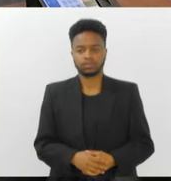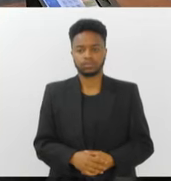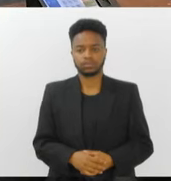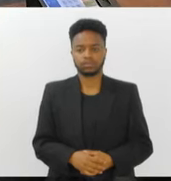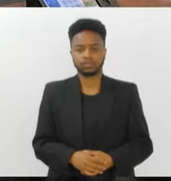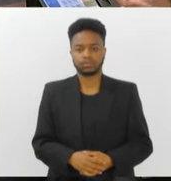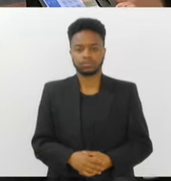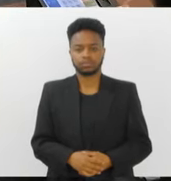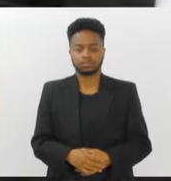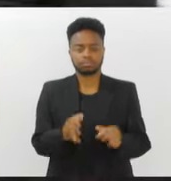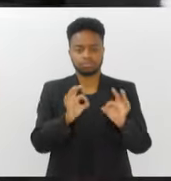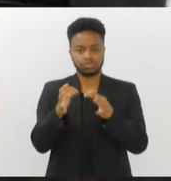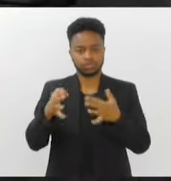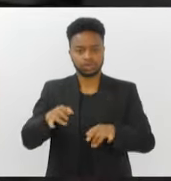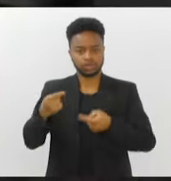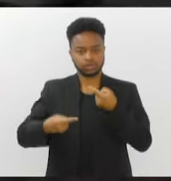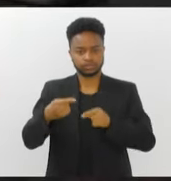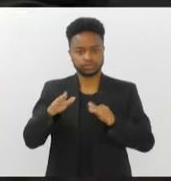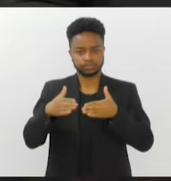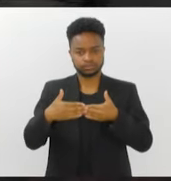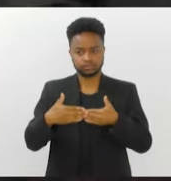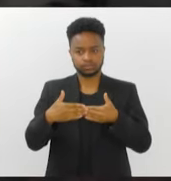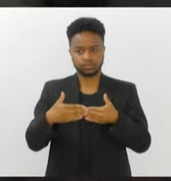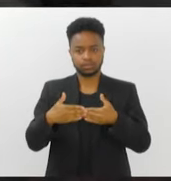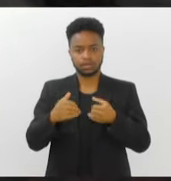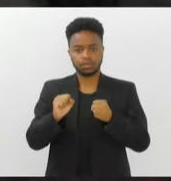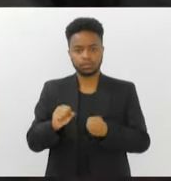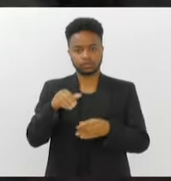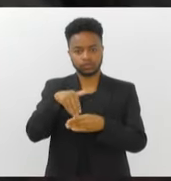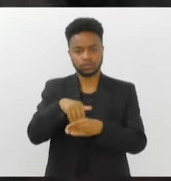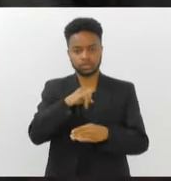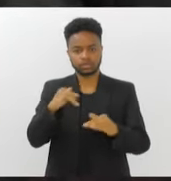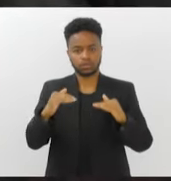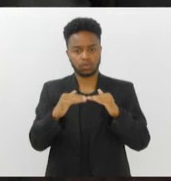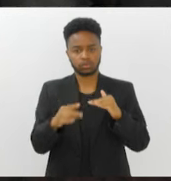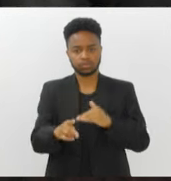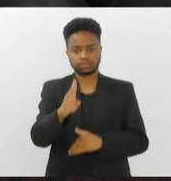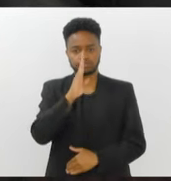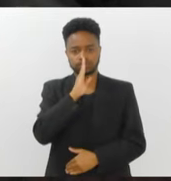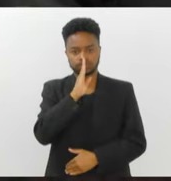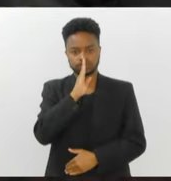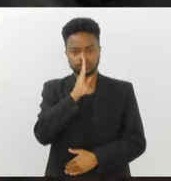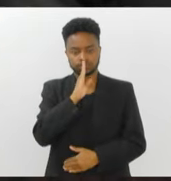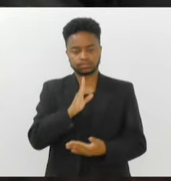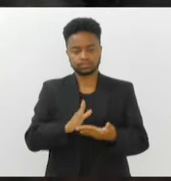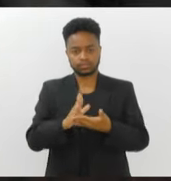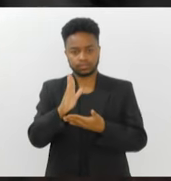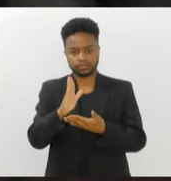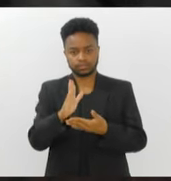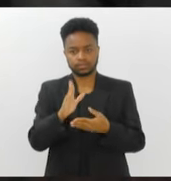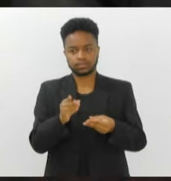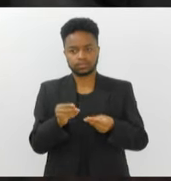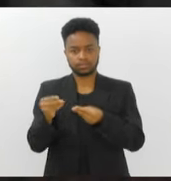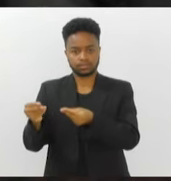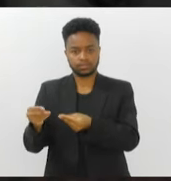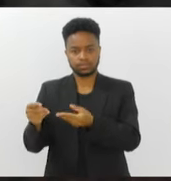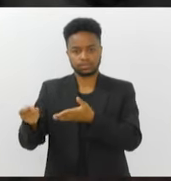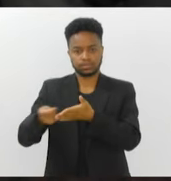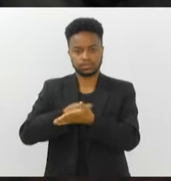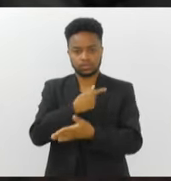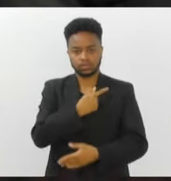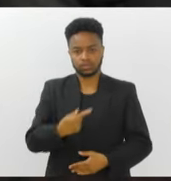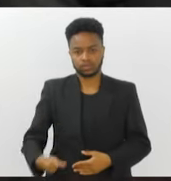Não havendo mais quem queira discutir, encerrada a discussão. Em votação, senhores que aprovam, permaneçam como estão. Aprovado, vai a